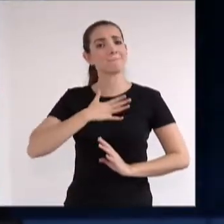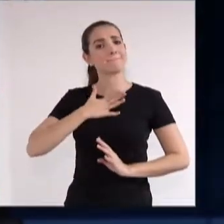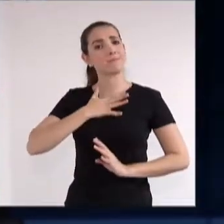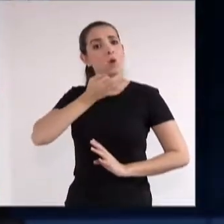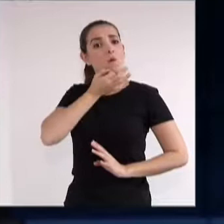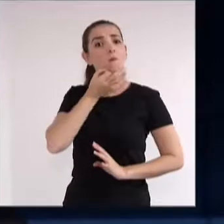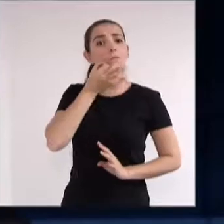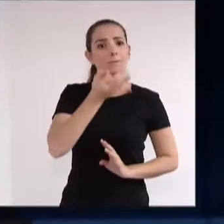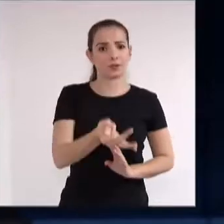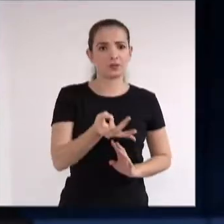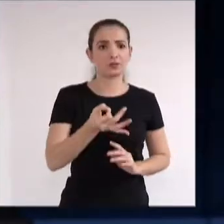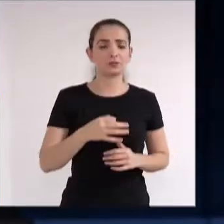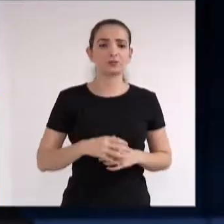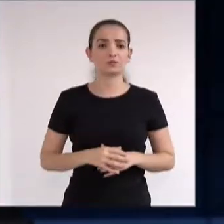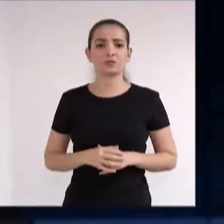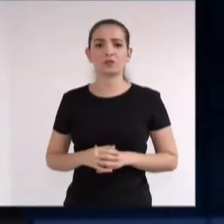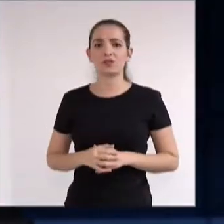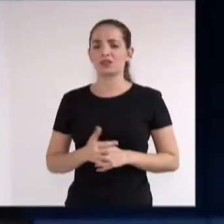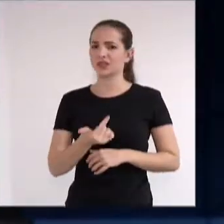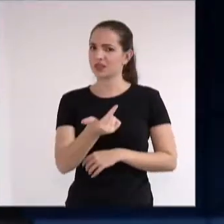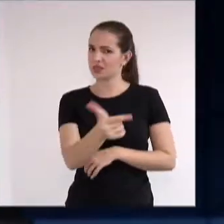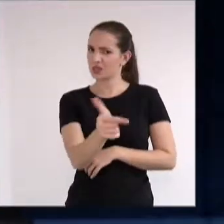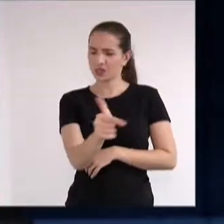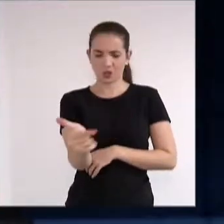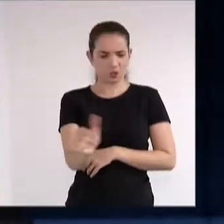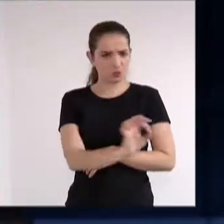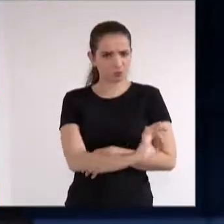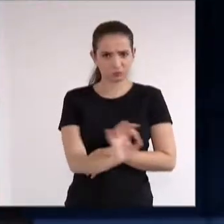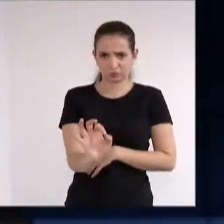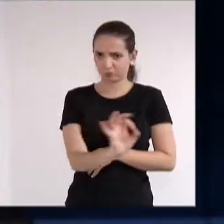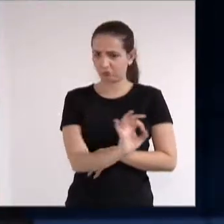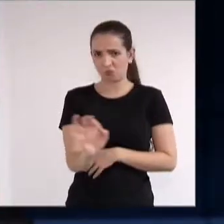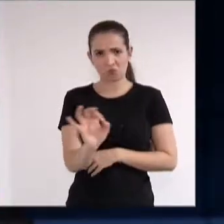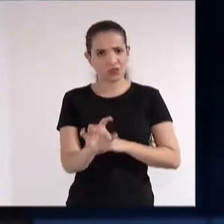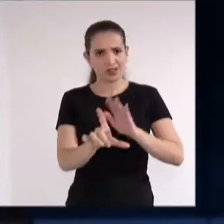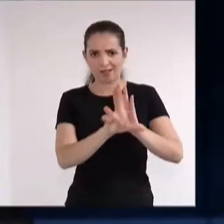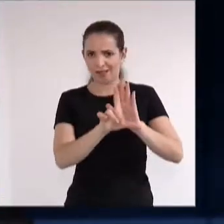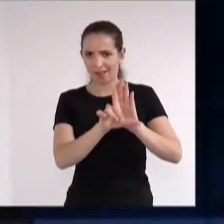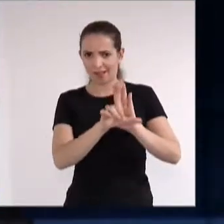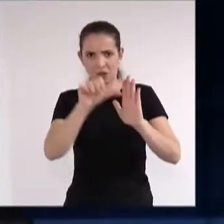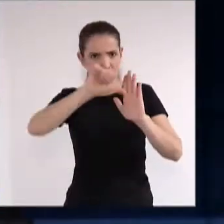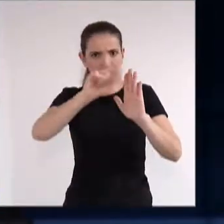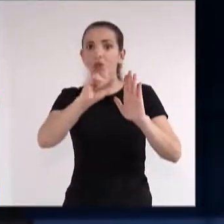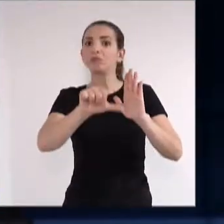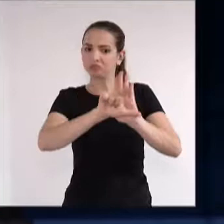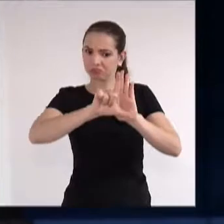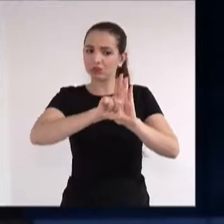vista, não tem nenhum tipo de ilegalidade, embora a Comissão de